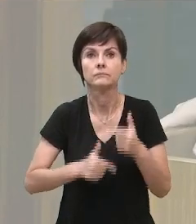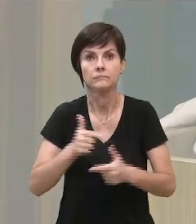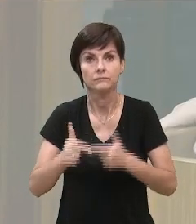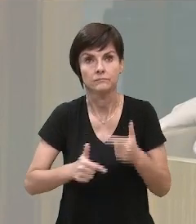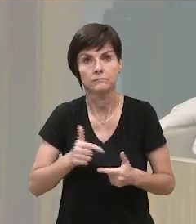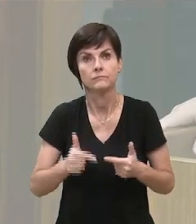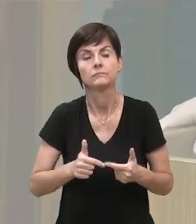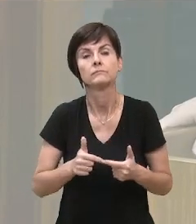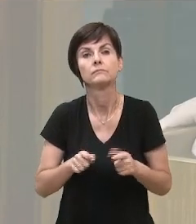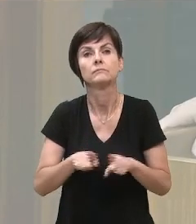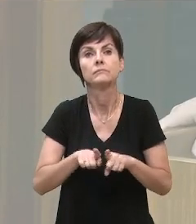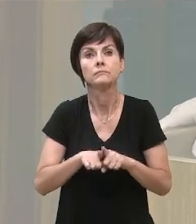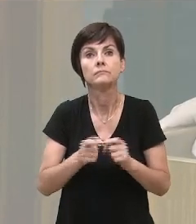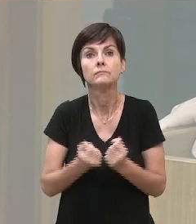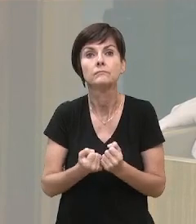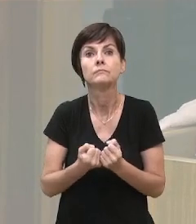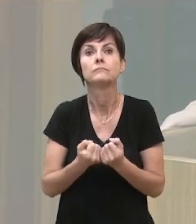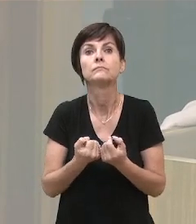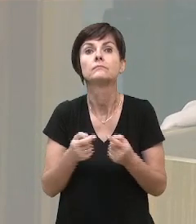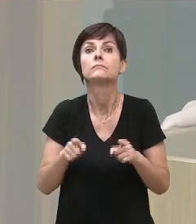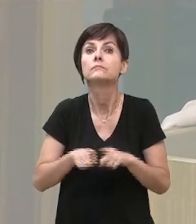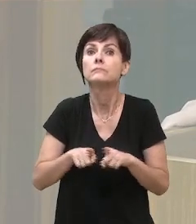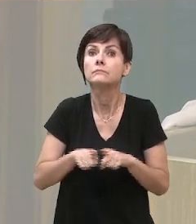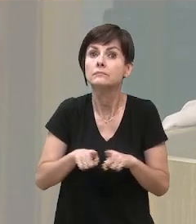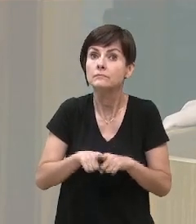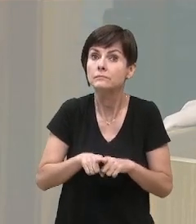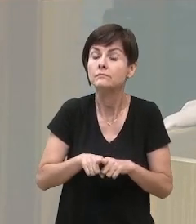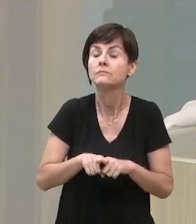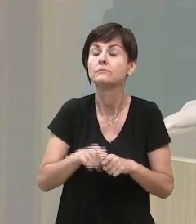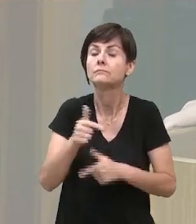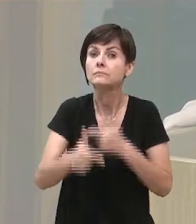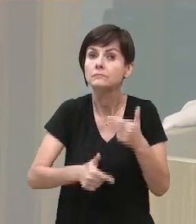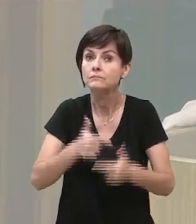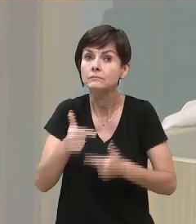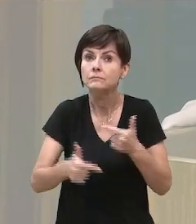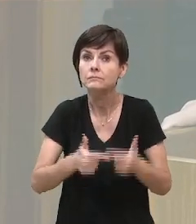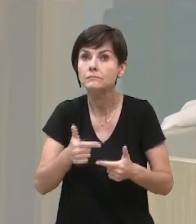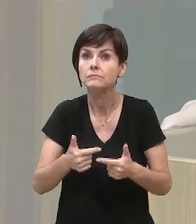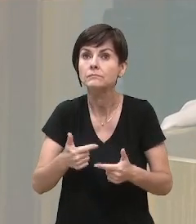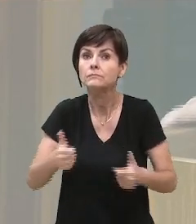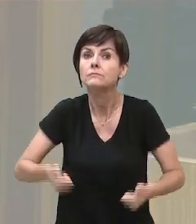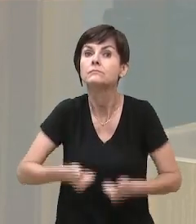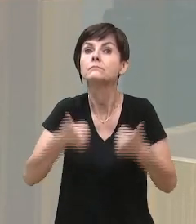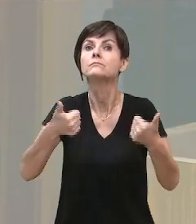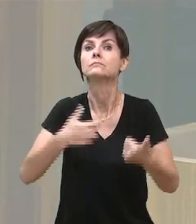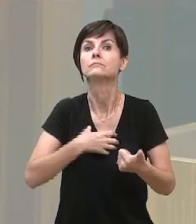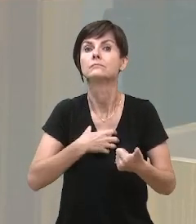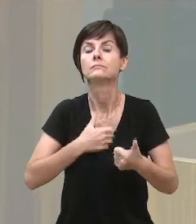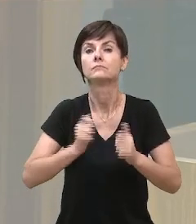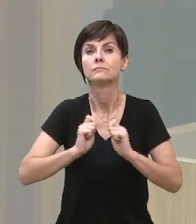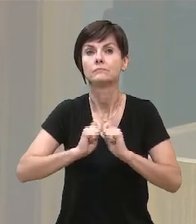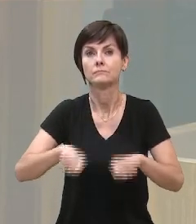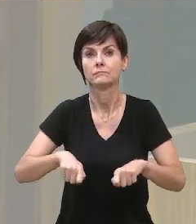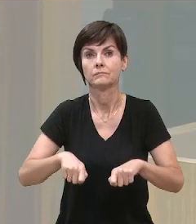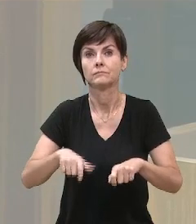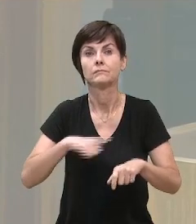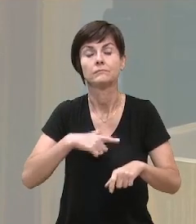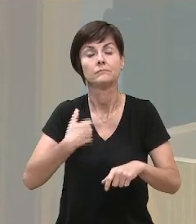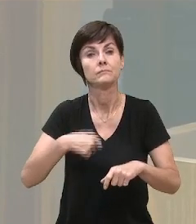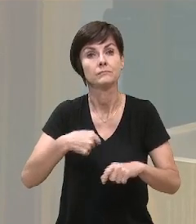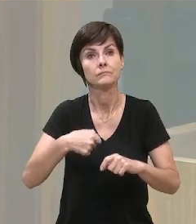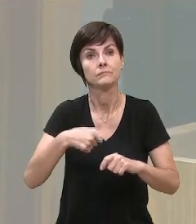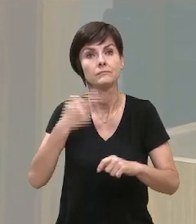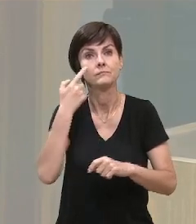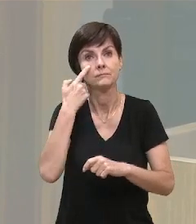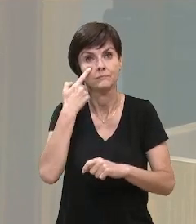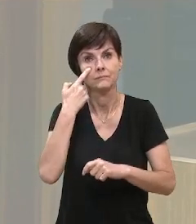serviço e dar, então, condição para que este serviço seja feito da melhor forma possível. Então, a gente precisa estabelecer que